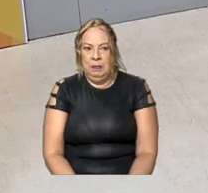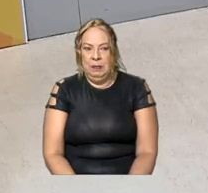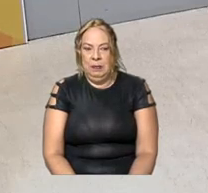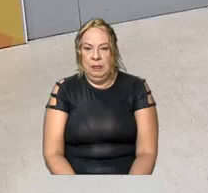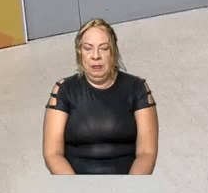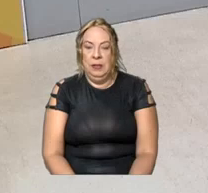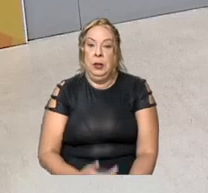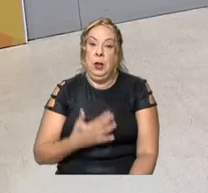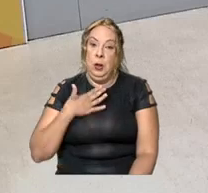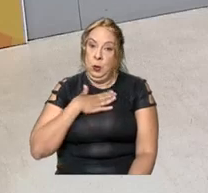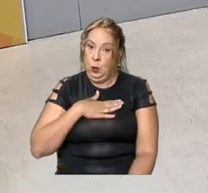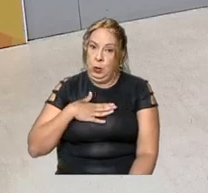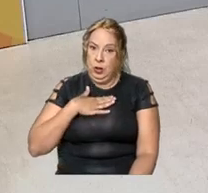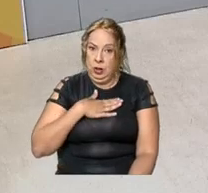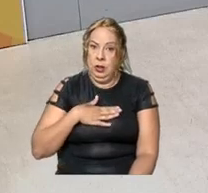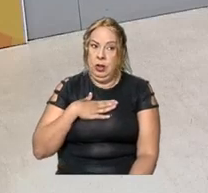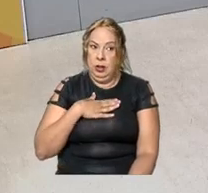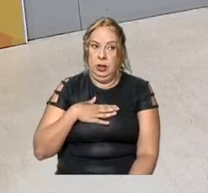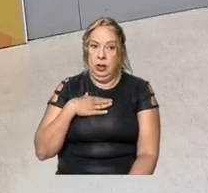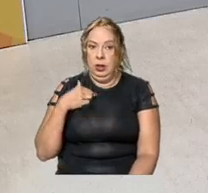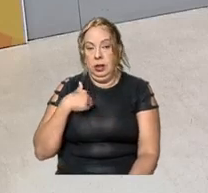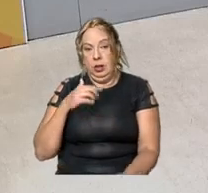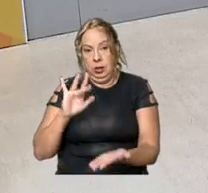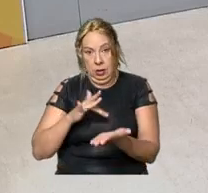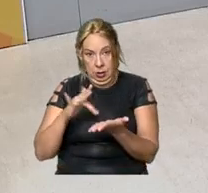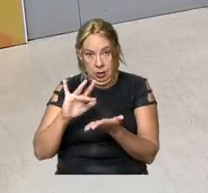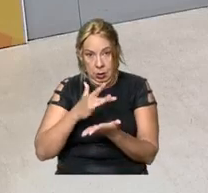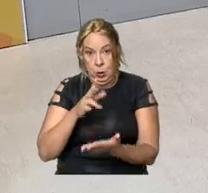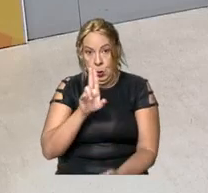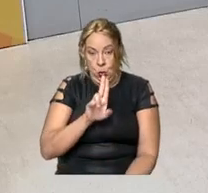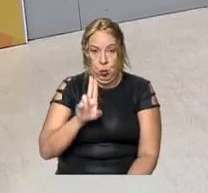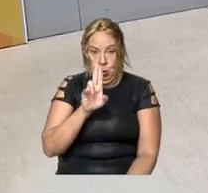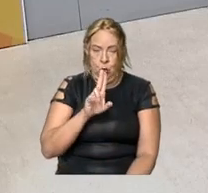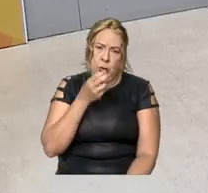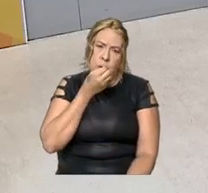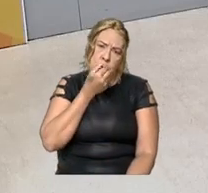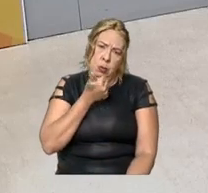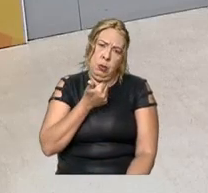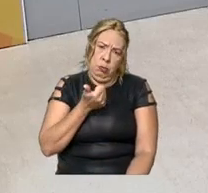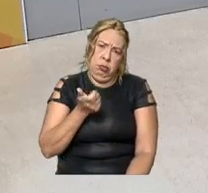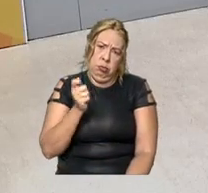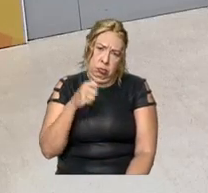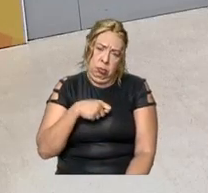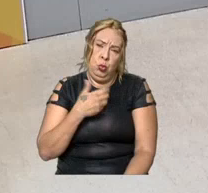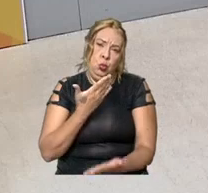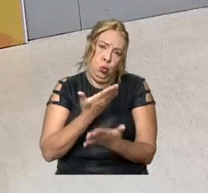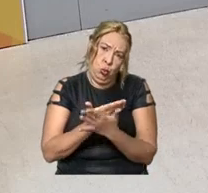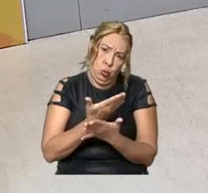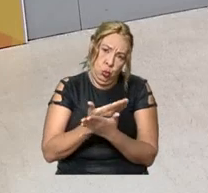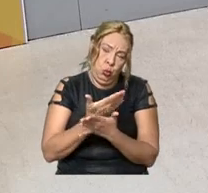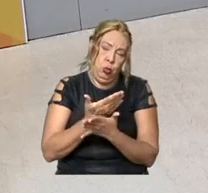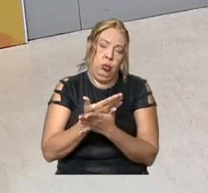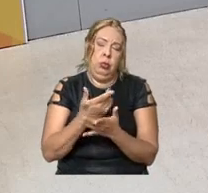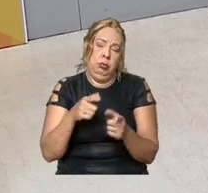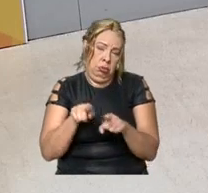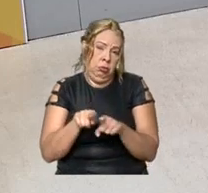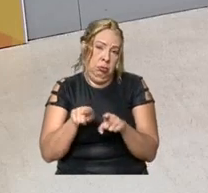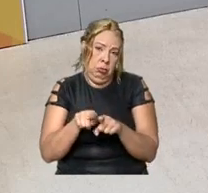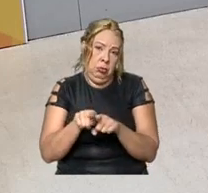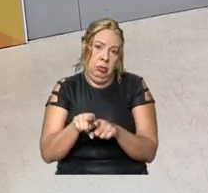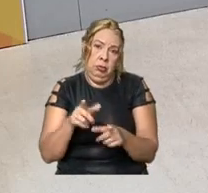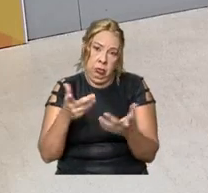eu gostaria muito de um iPad, primeiro que é super útil, né, pra tudo. Sem dúvida. Pra o estudo, né, então